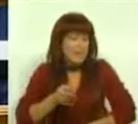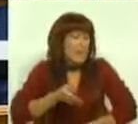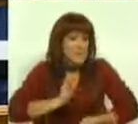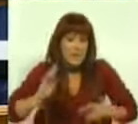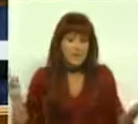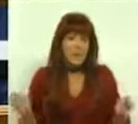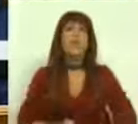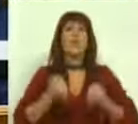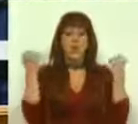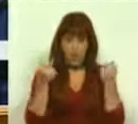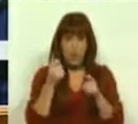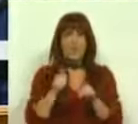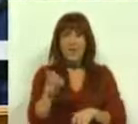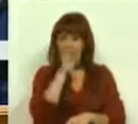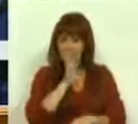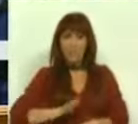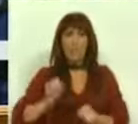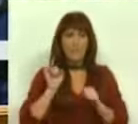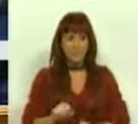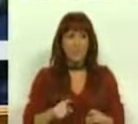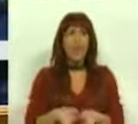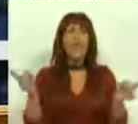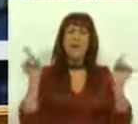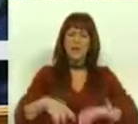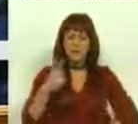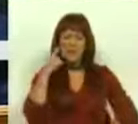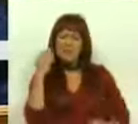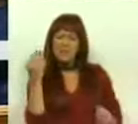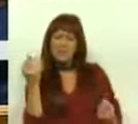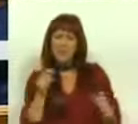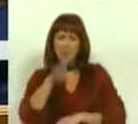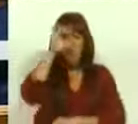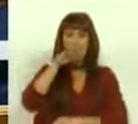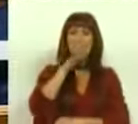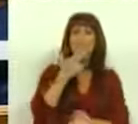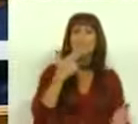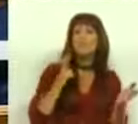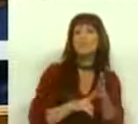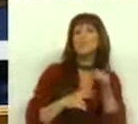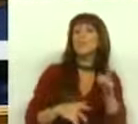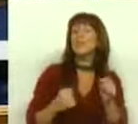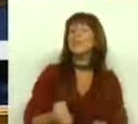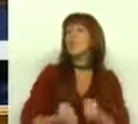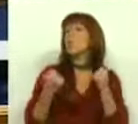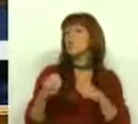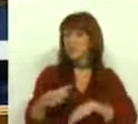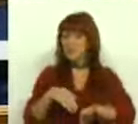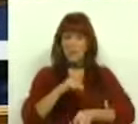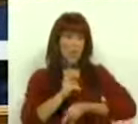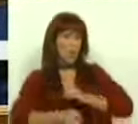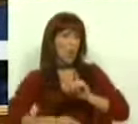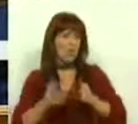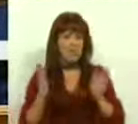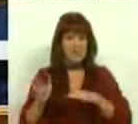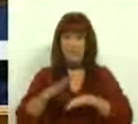necessárias e que é capaz de as implementar. E também na percepção de que o governo diz a verdade e é capaz de fazer aquilo